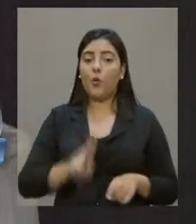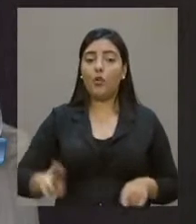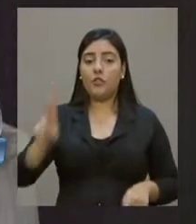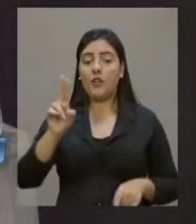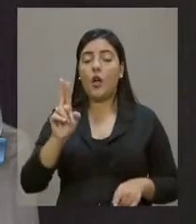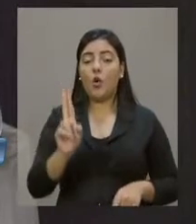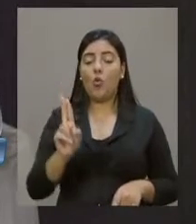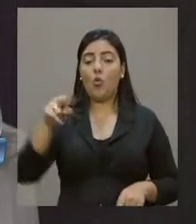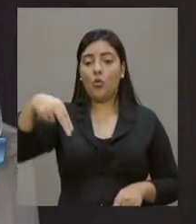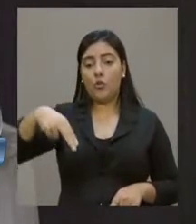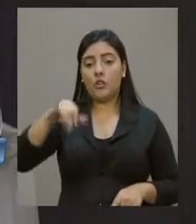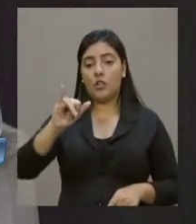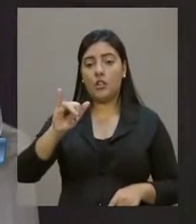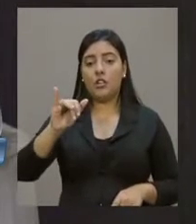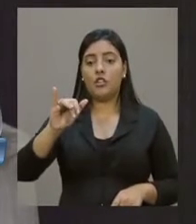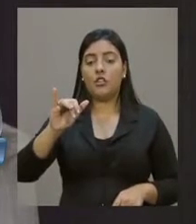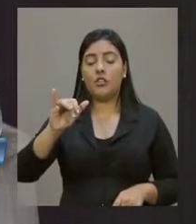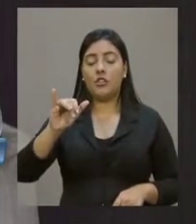da Integração